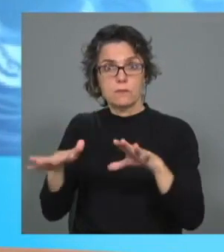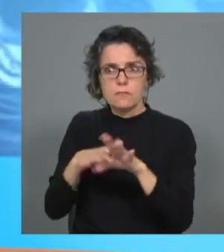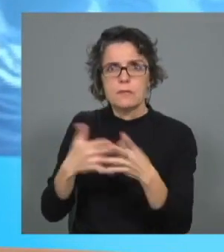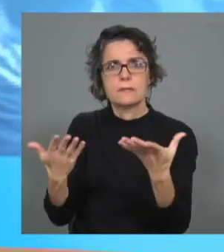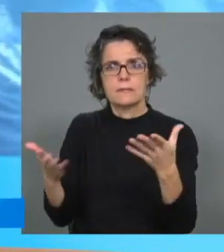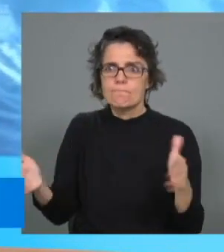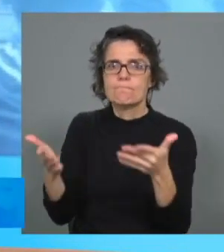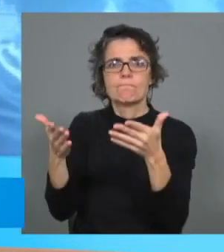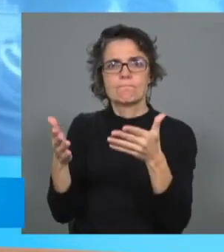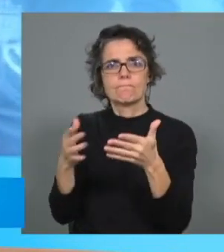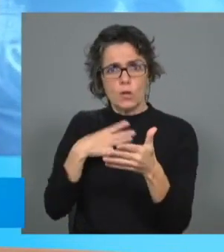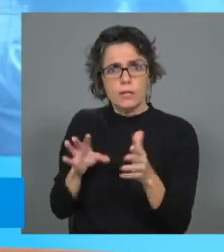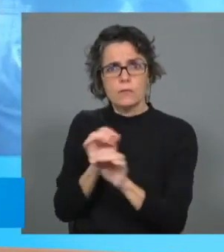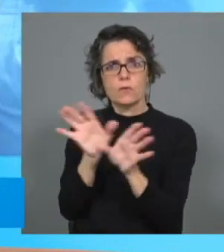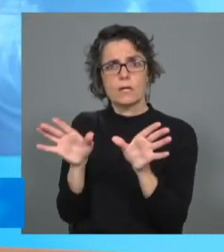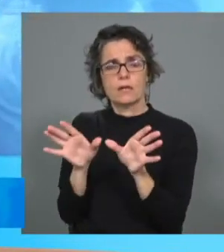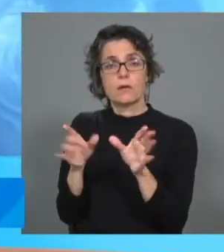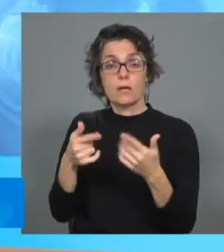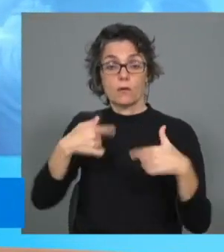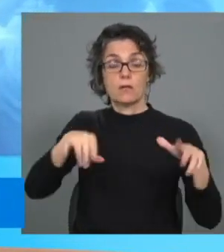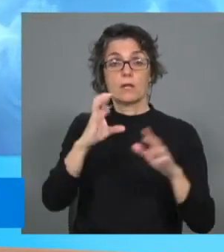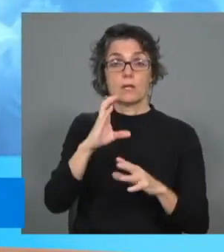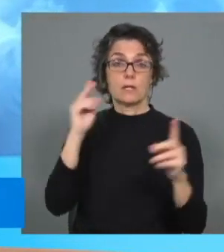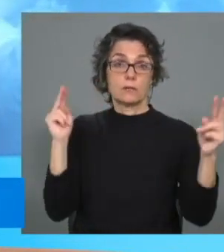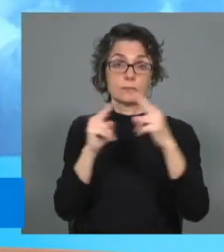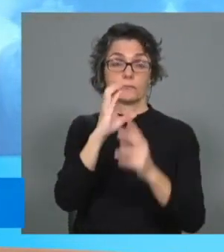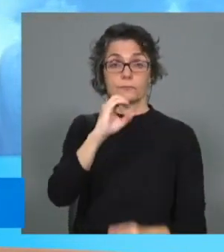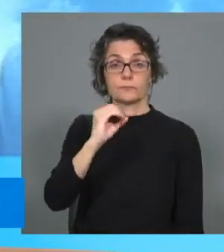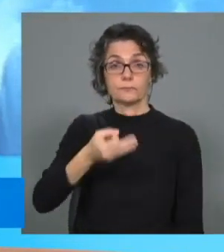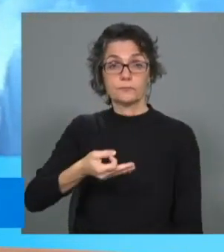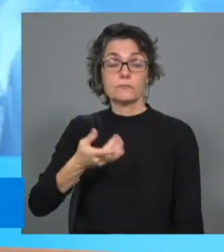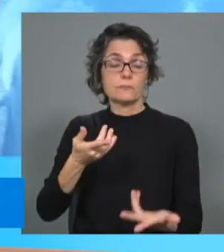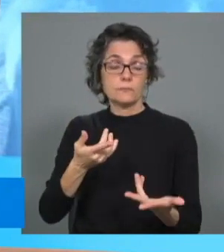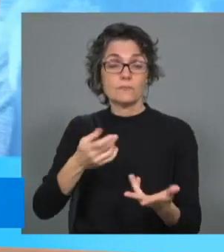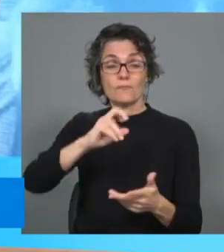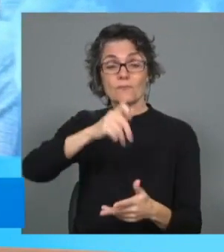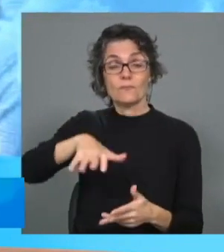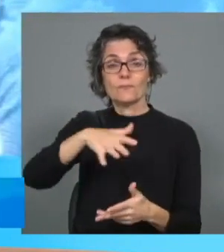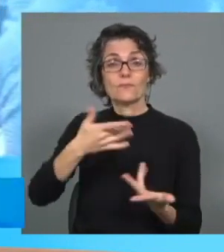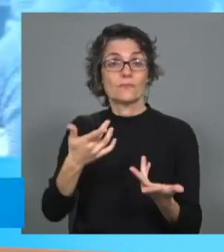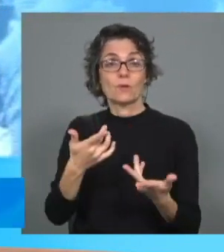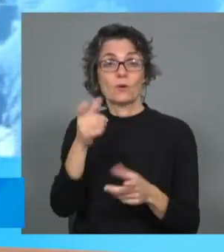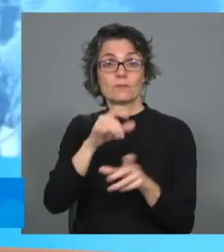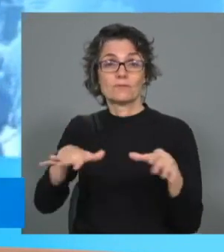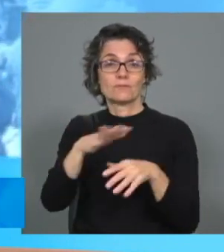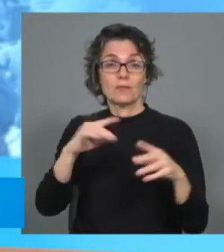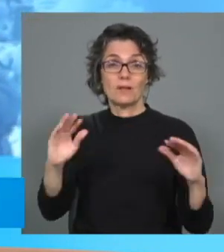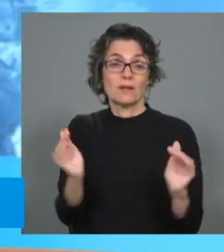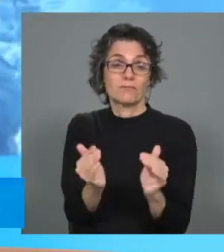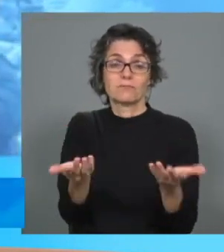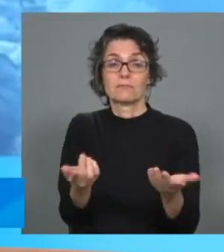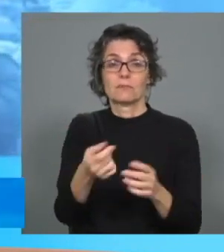alguma razão, infelizmente, estas COPs agora têm sido em sítios onde a sociedade civil, a participação é mais reduzida.